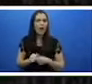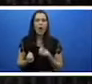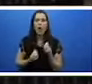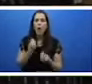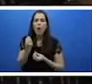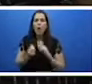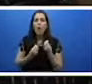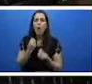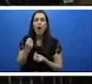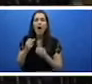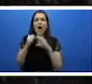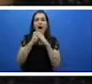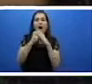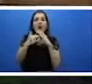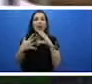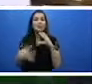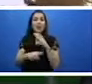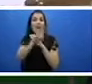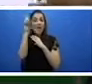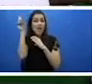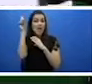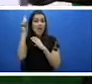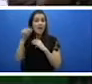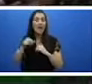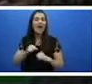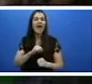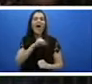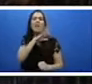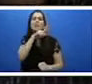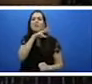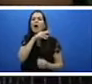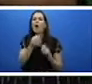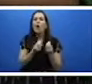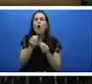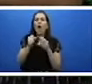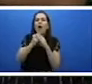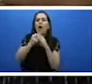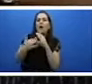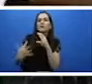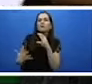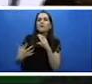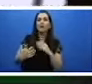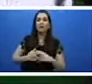classificados esses animais? Lembra daquela classificação da última aula?